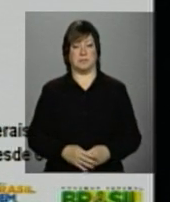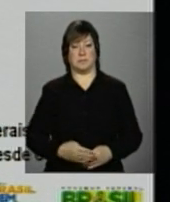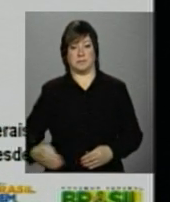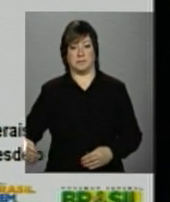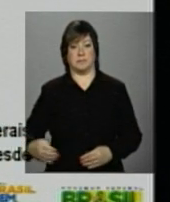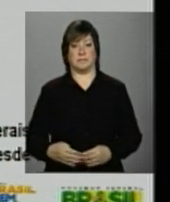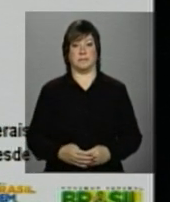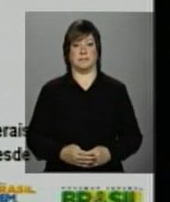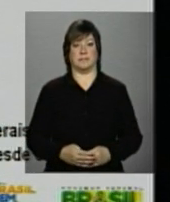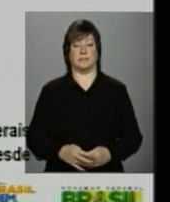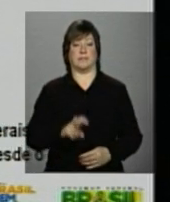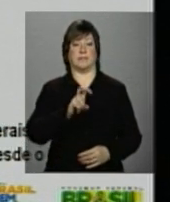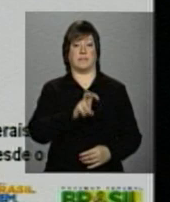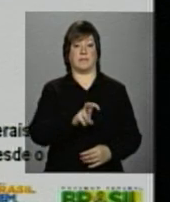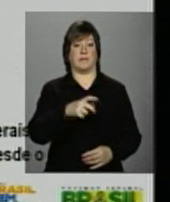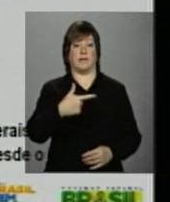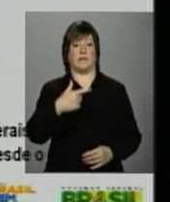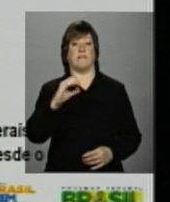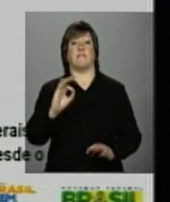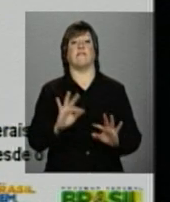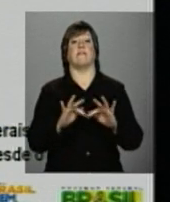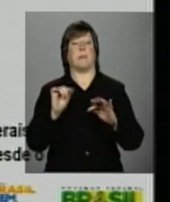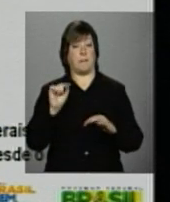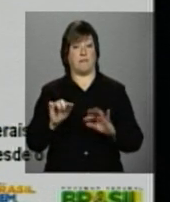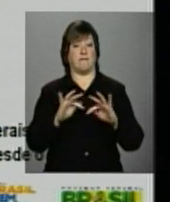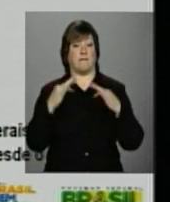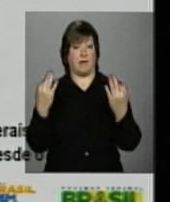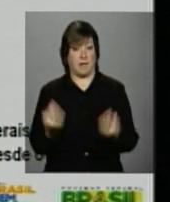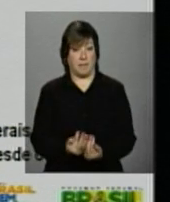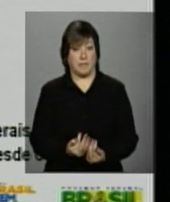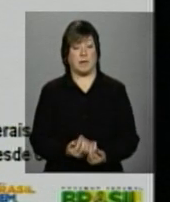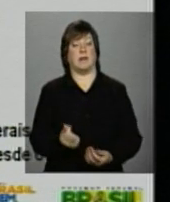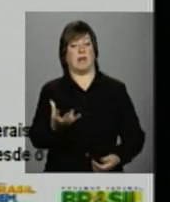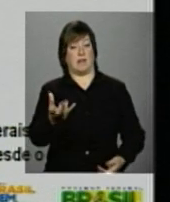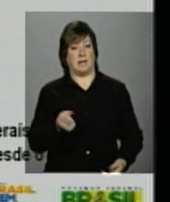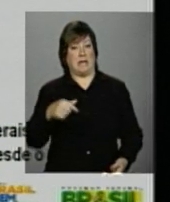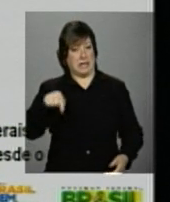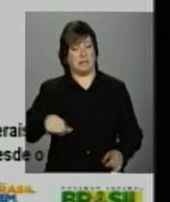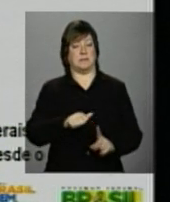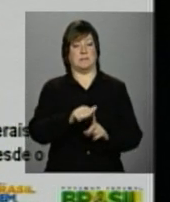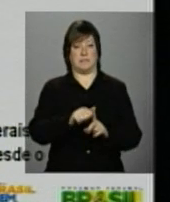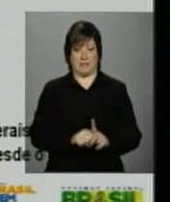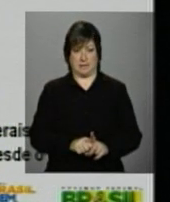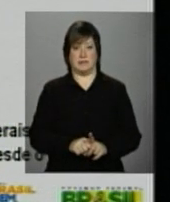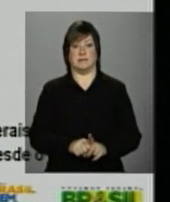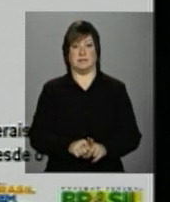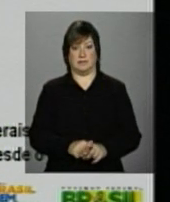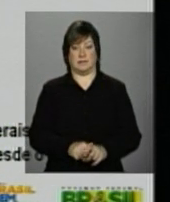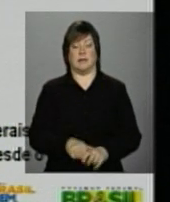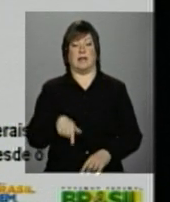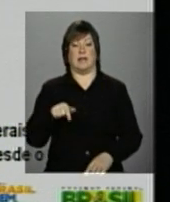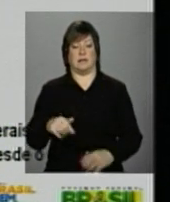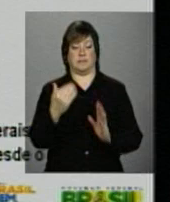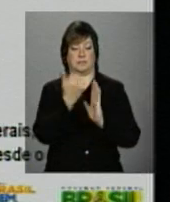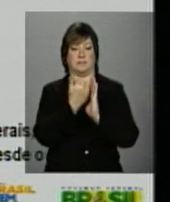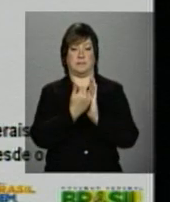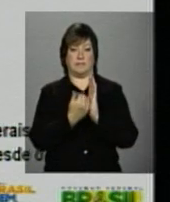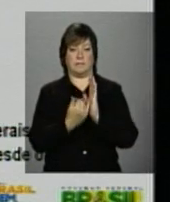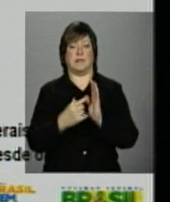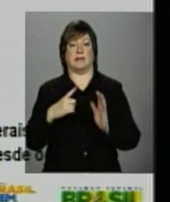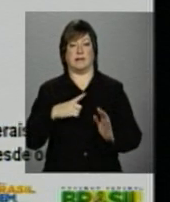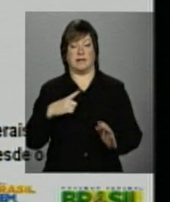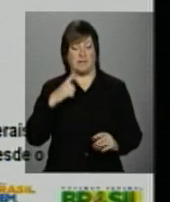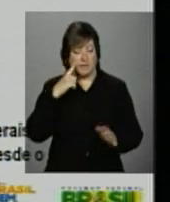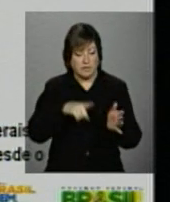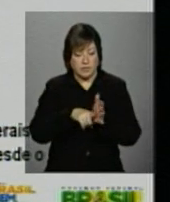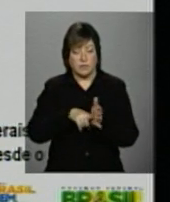serão 520.000 famílias já vão receber neste mês certo nossa folha de pagar esse mês porque a gente tava